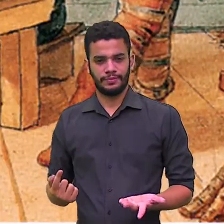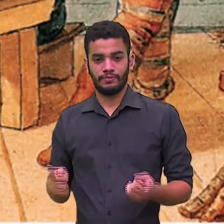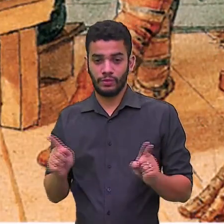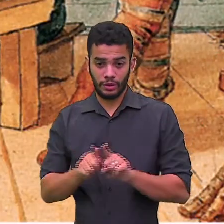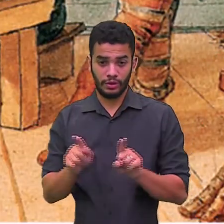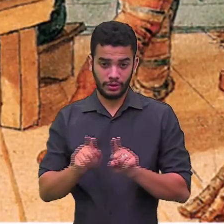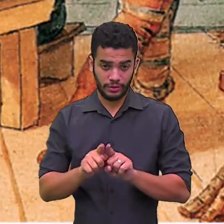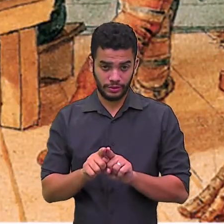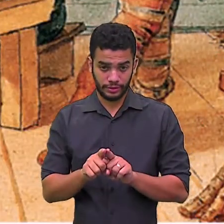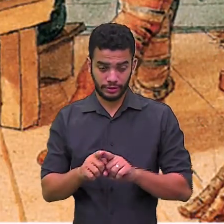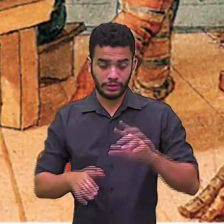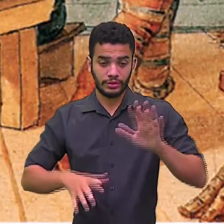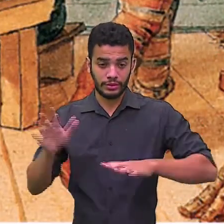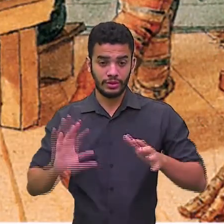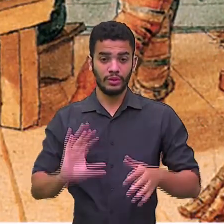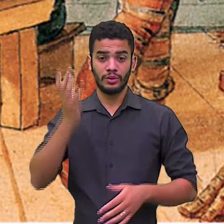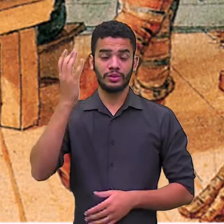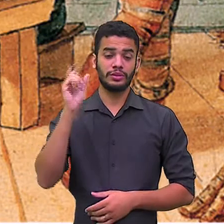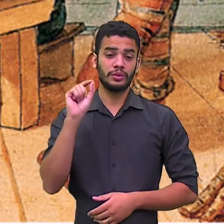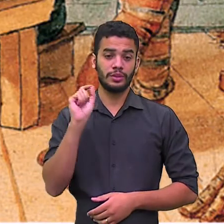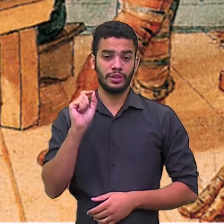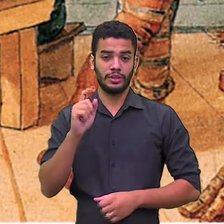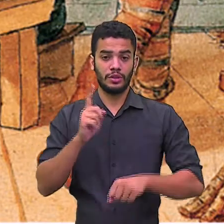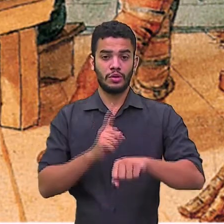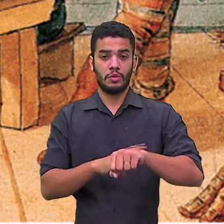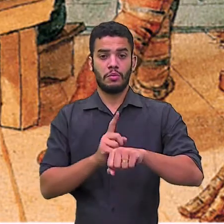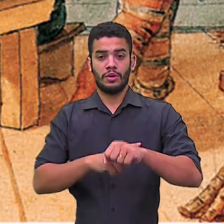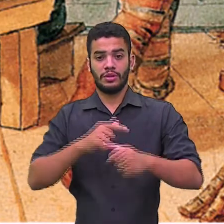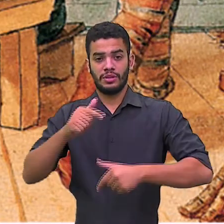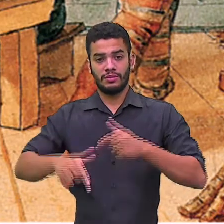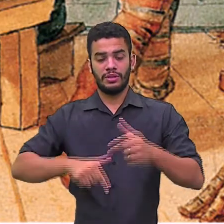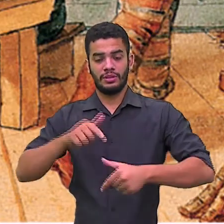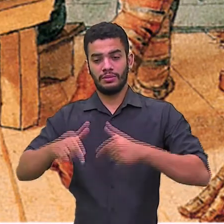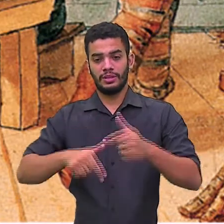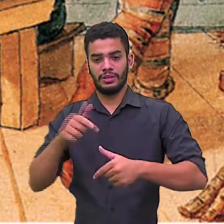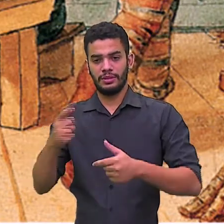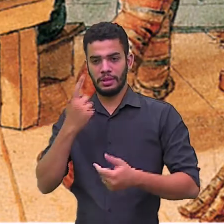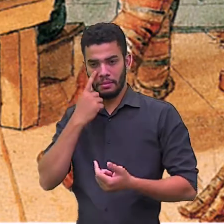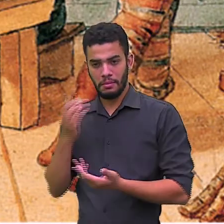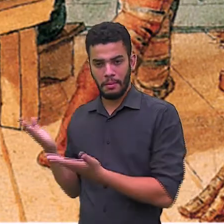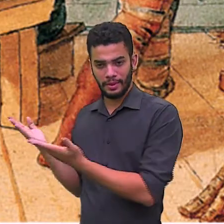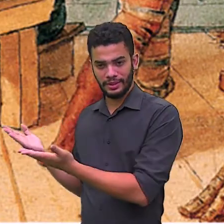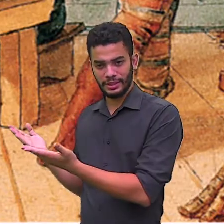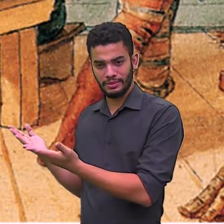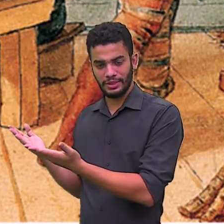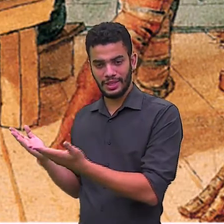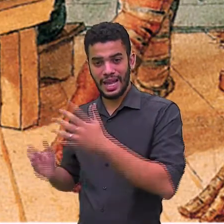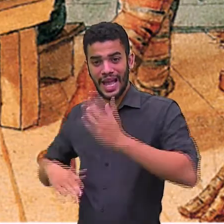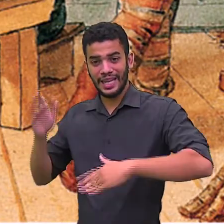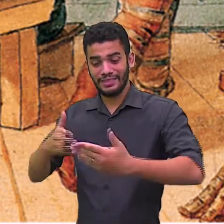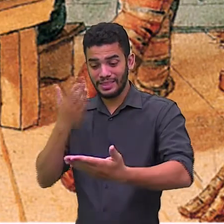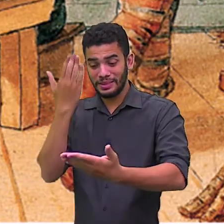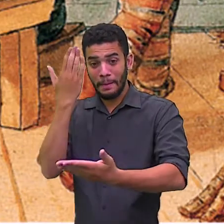escravos perdessem mãos ou braços. Nas fornalhas e caldeiras, as queimaduras eram